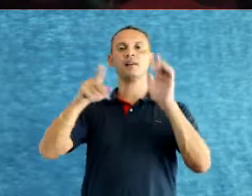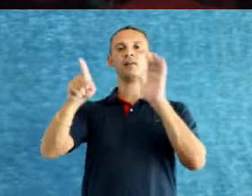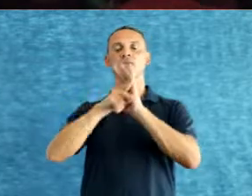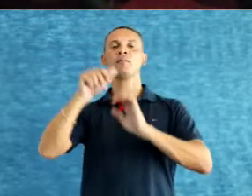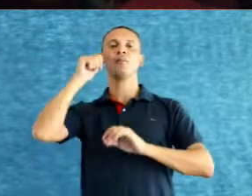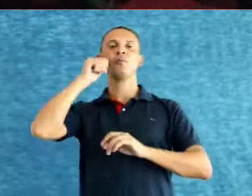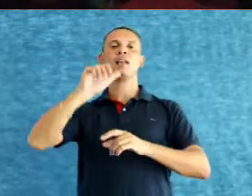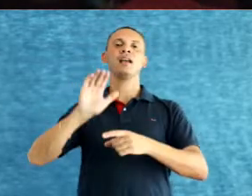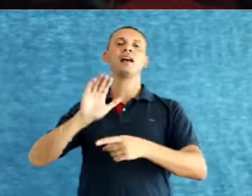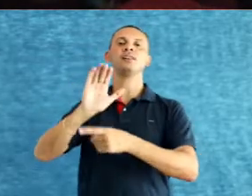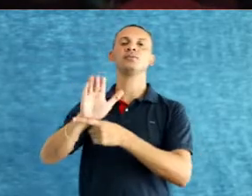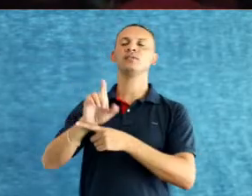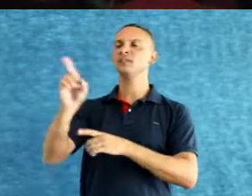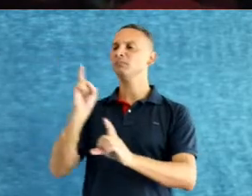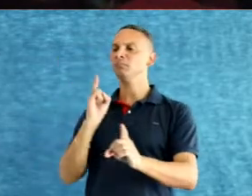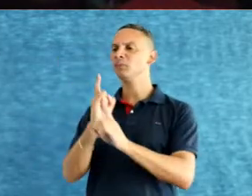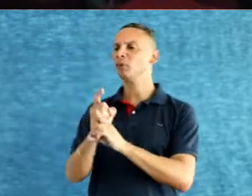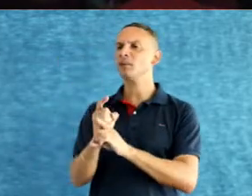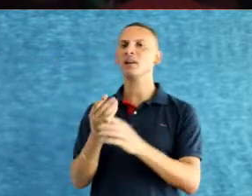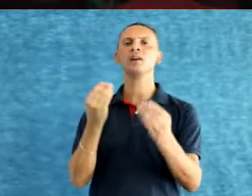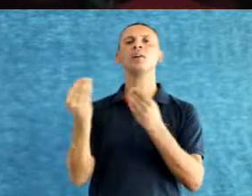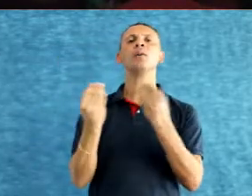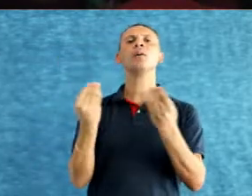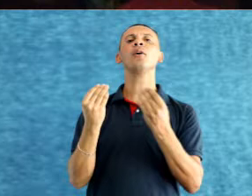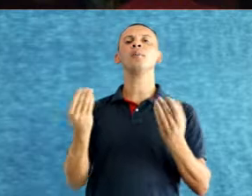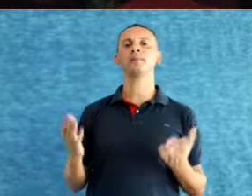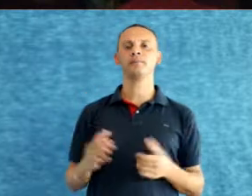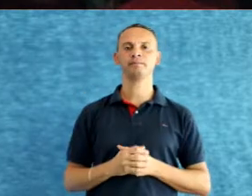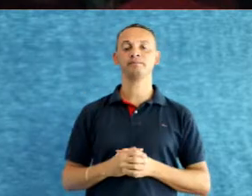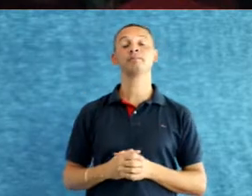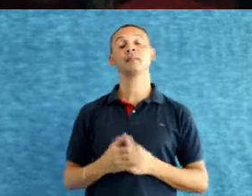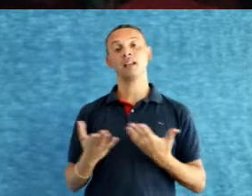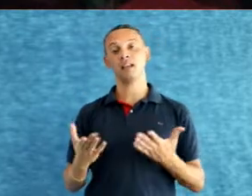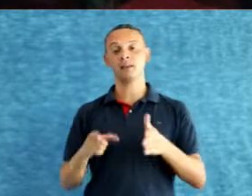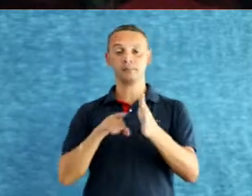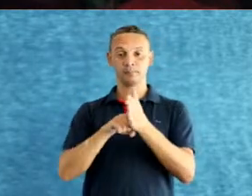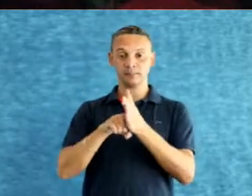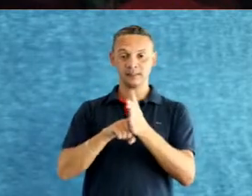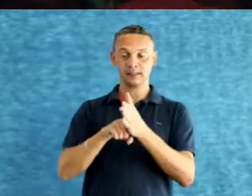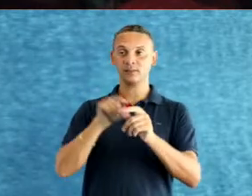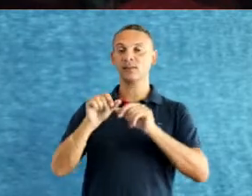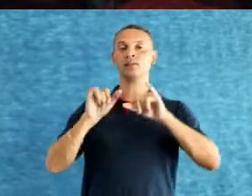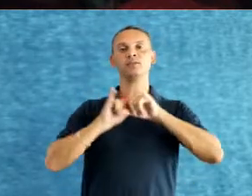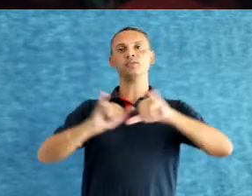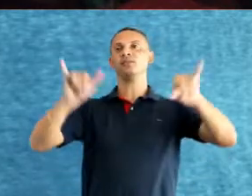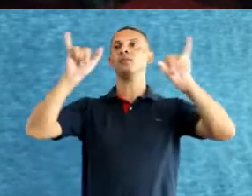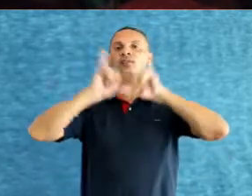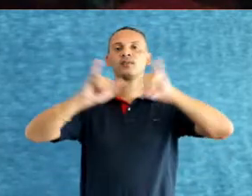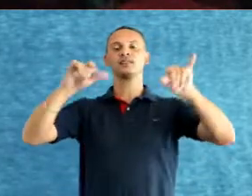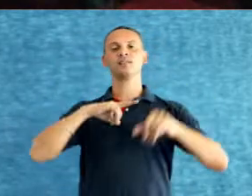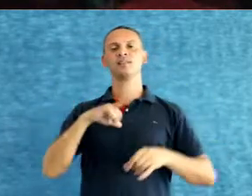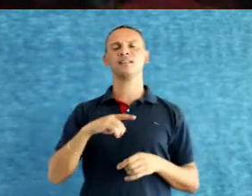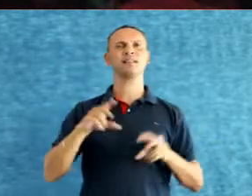Carolina? Esqueci agora, Catarina, esqueci o nome, com a moreninha. Que ele fica meio impressionado, depois que ele conhece em Paraty,